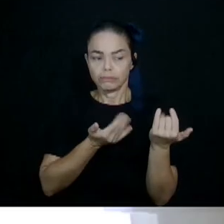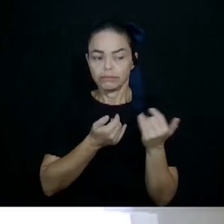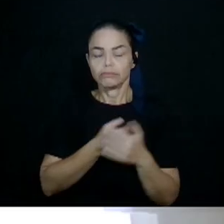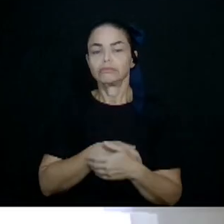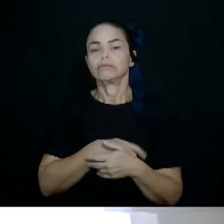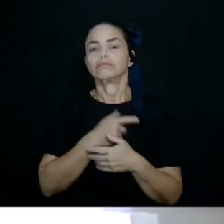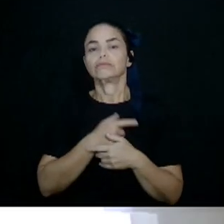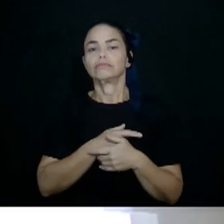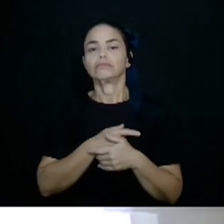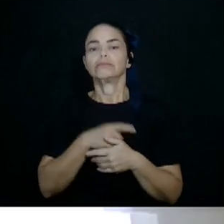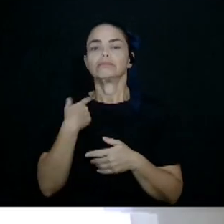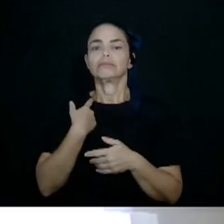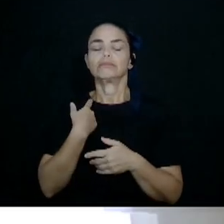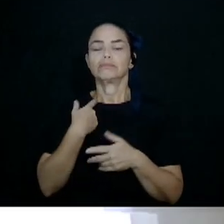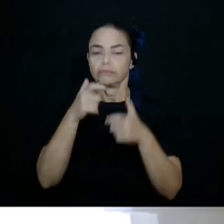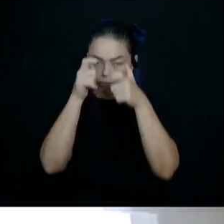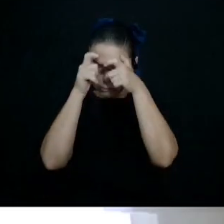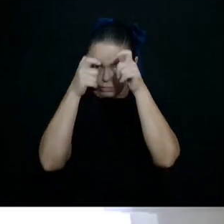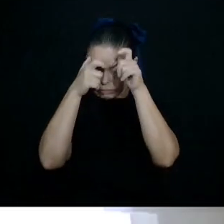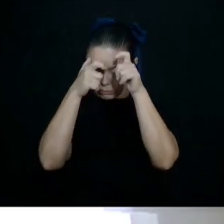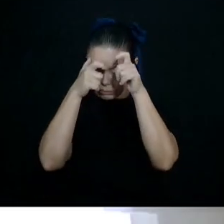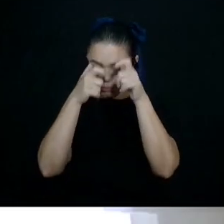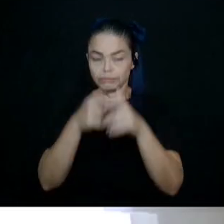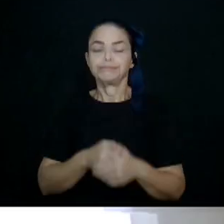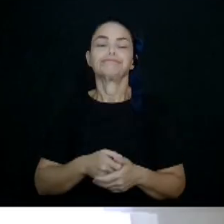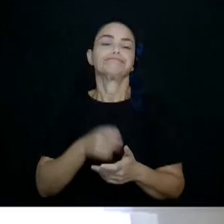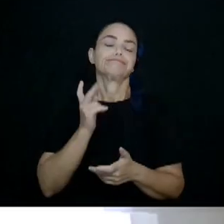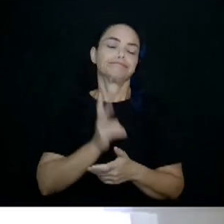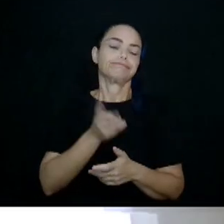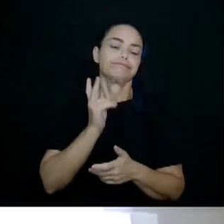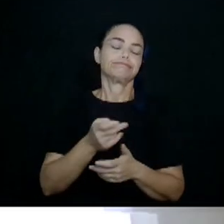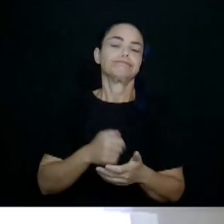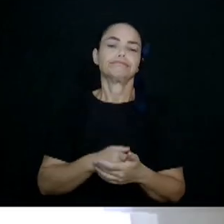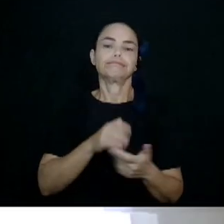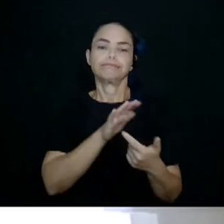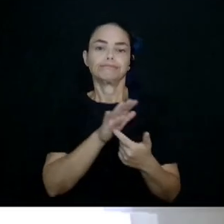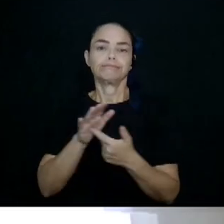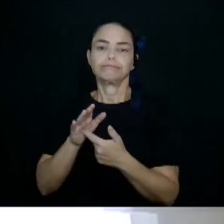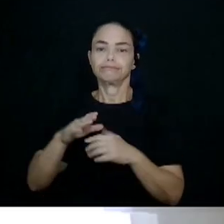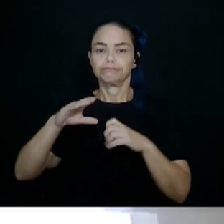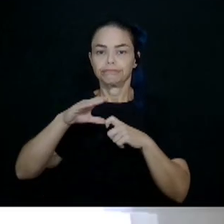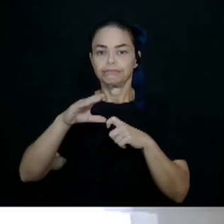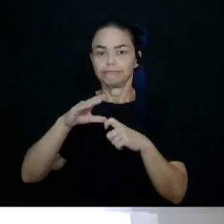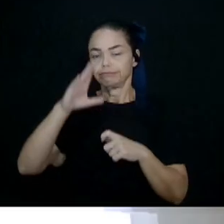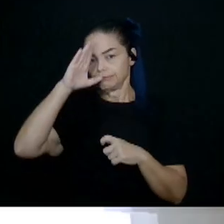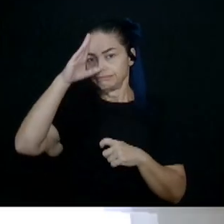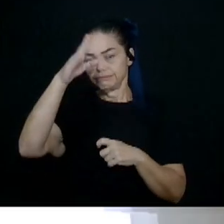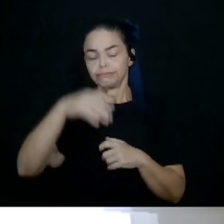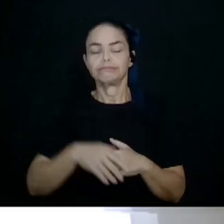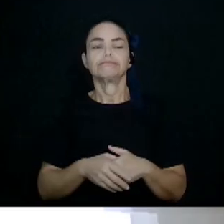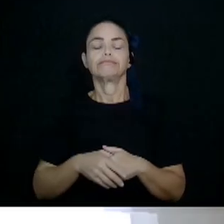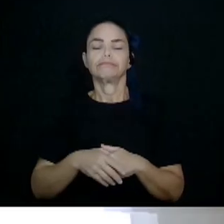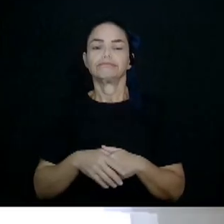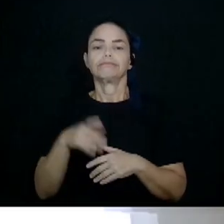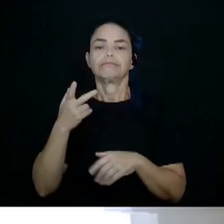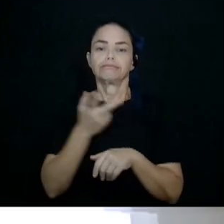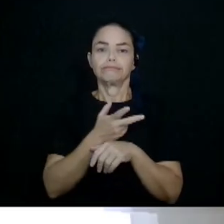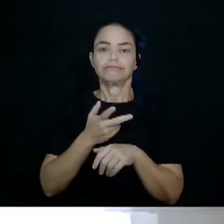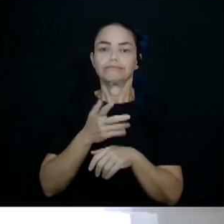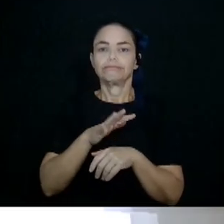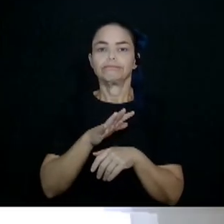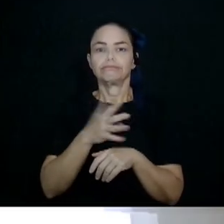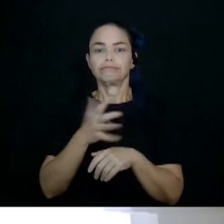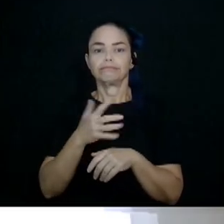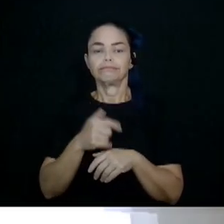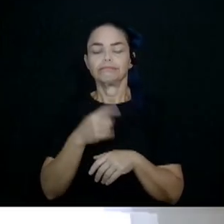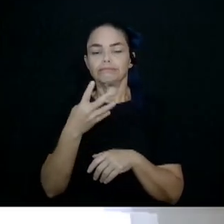a ser um transtorno de curso crônico, mas em amostras clínicas, a principal faixa etária que procura é dos